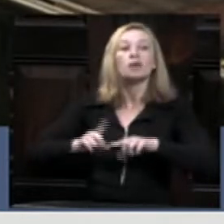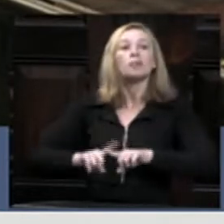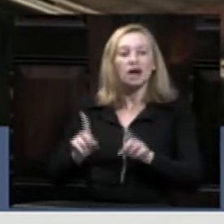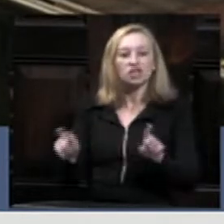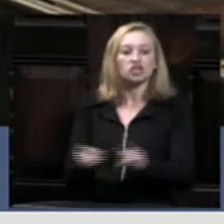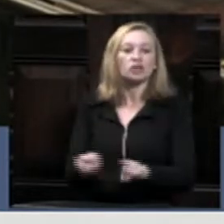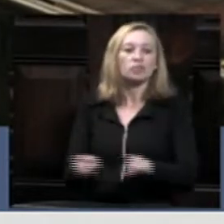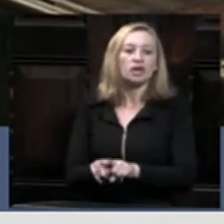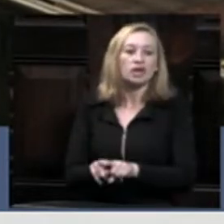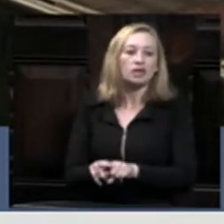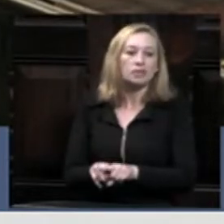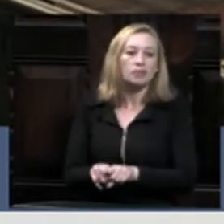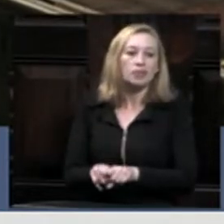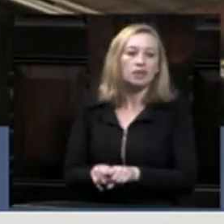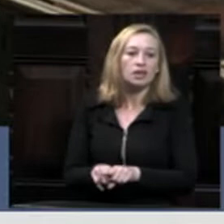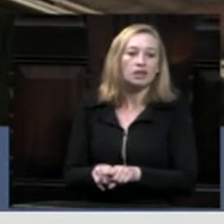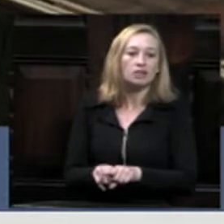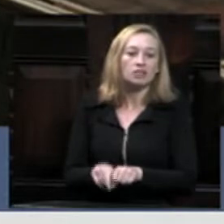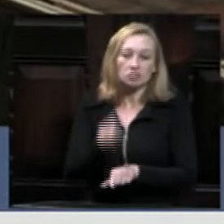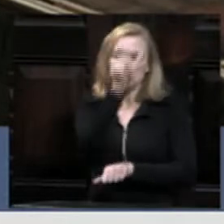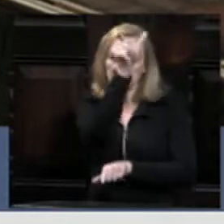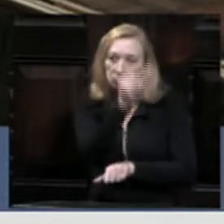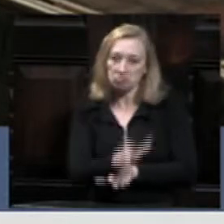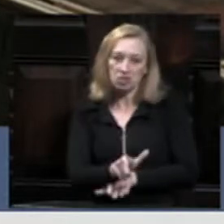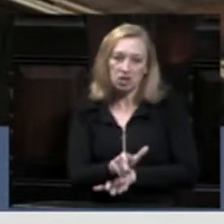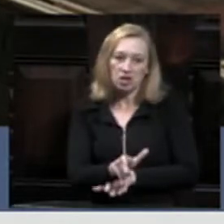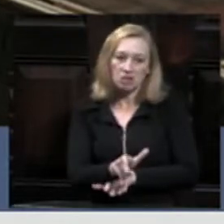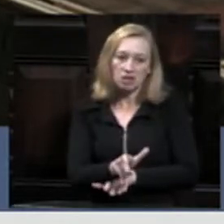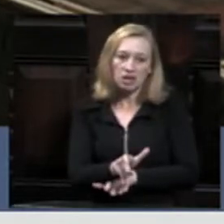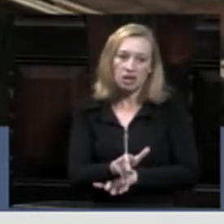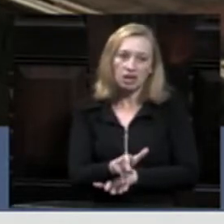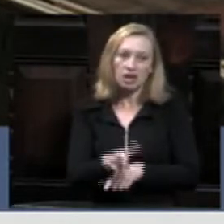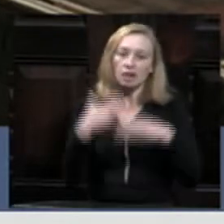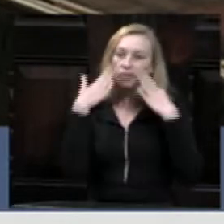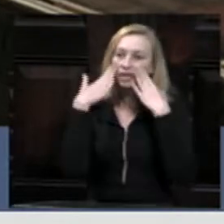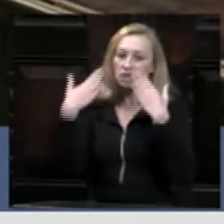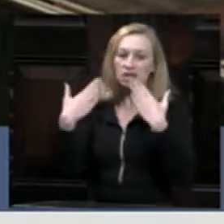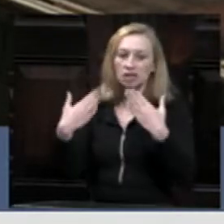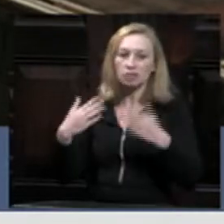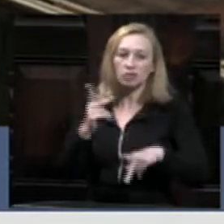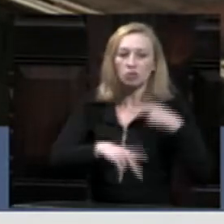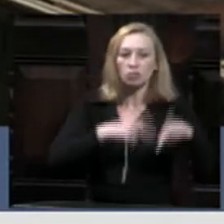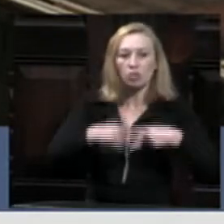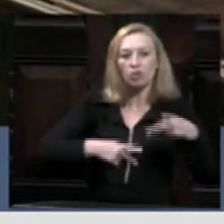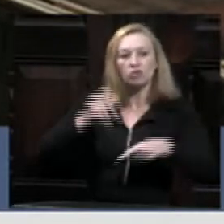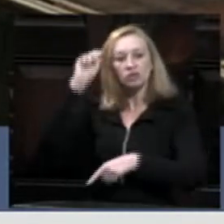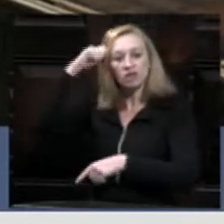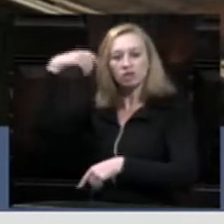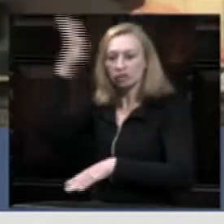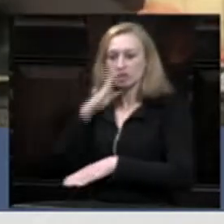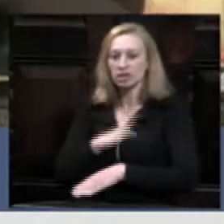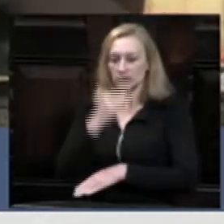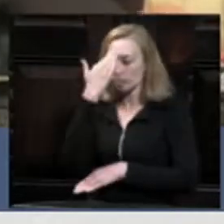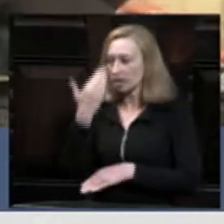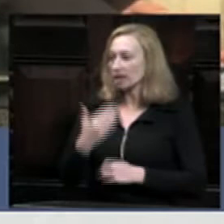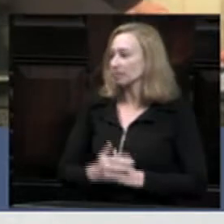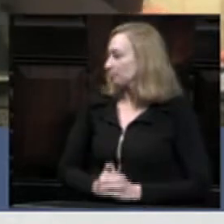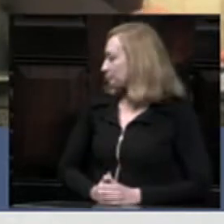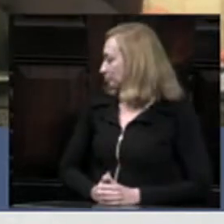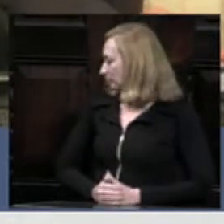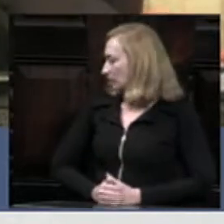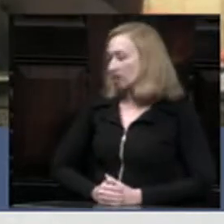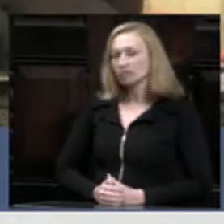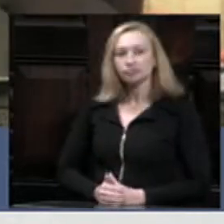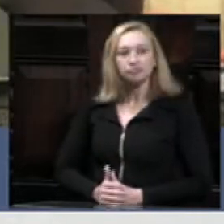mesmo tempo, do que ela representa para a cultura do povo negro no Rio de Janeiro e no Brasil. Obrigado.